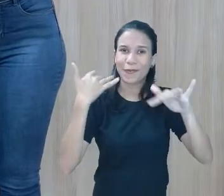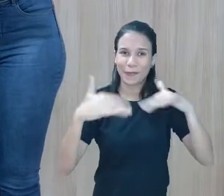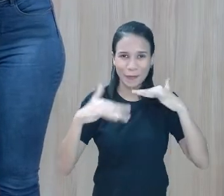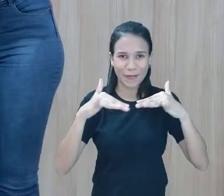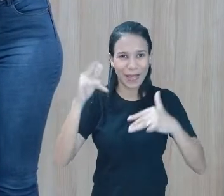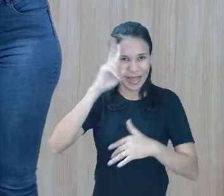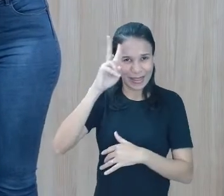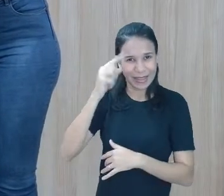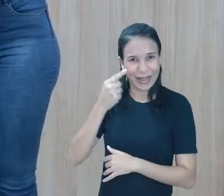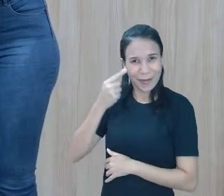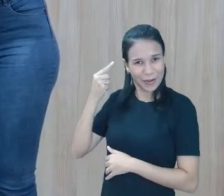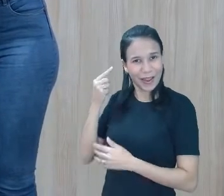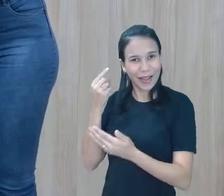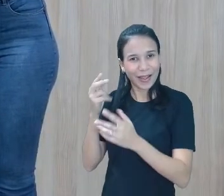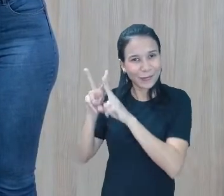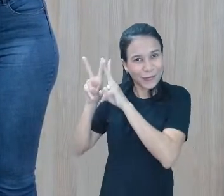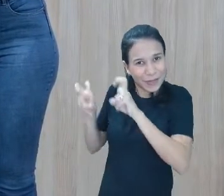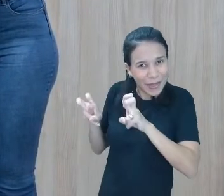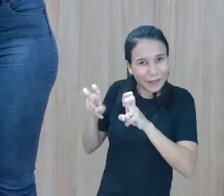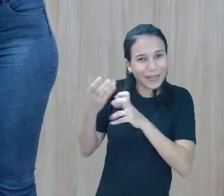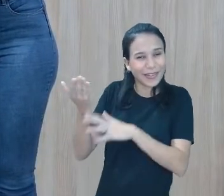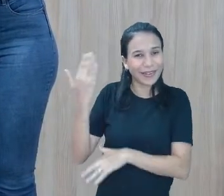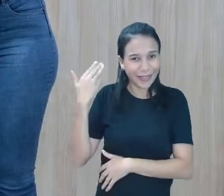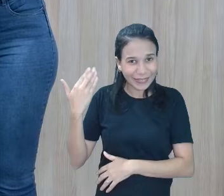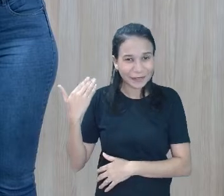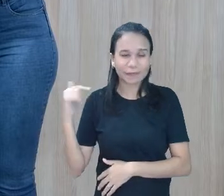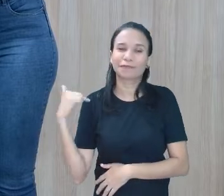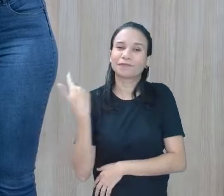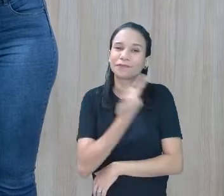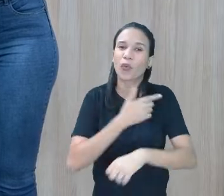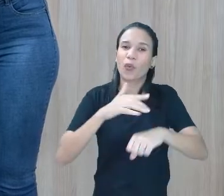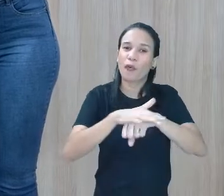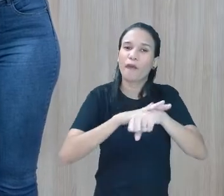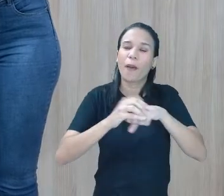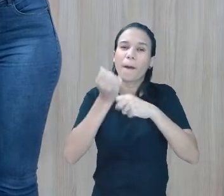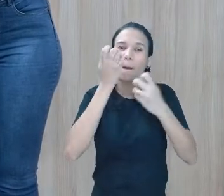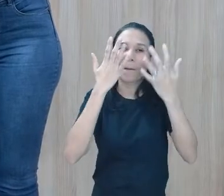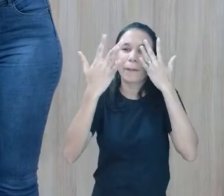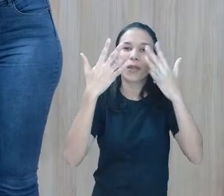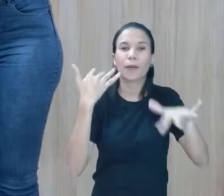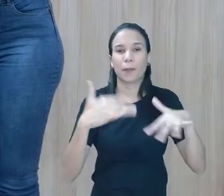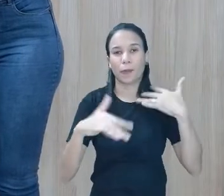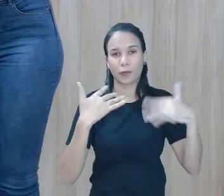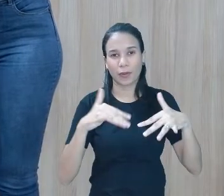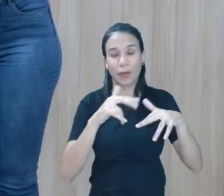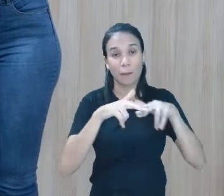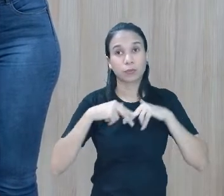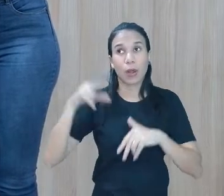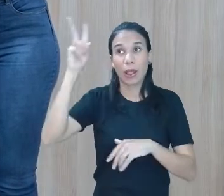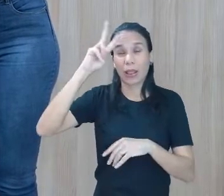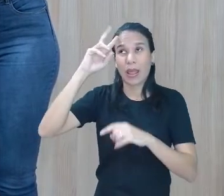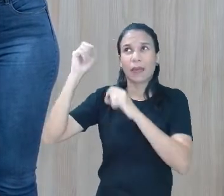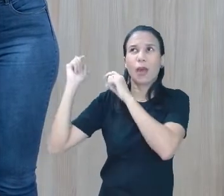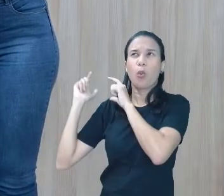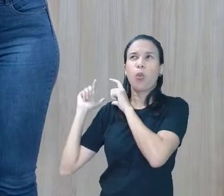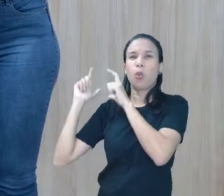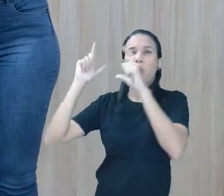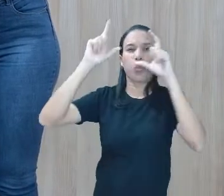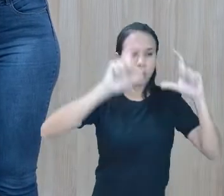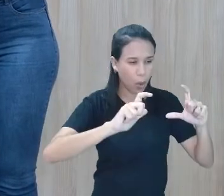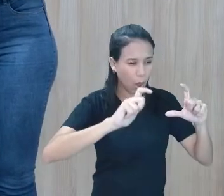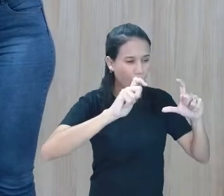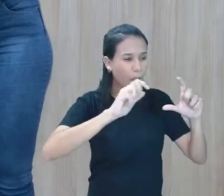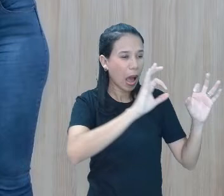né? Lembram que nós tivemos a nossa temática anteriormente, onde falamos de psicomotricidade? Então retomem lá e vejam o